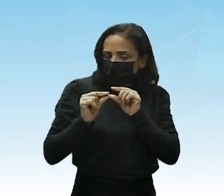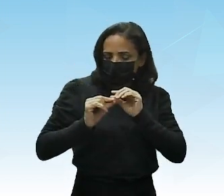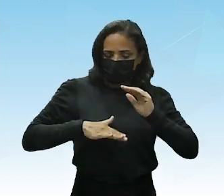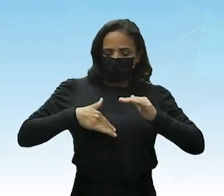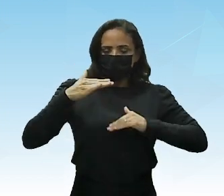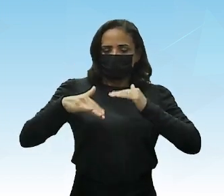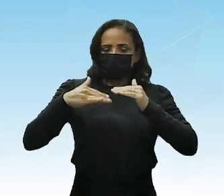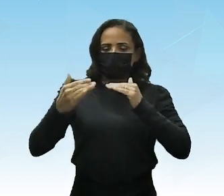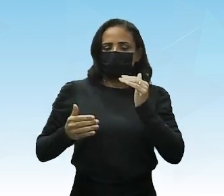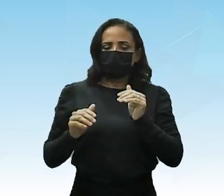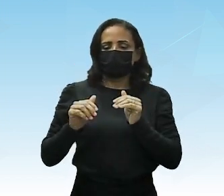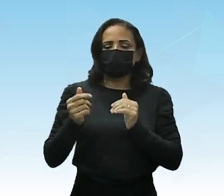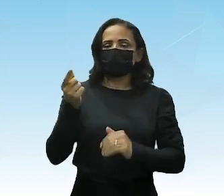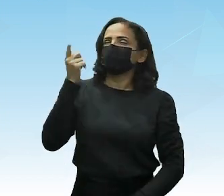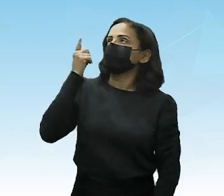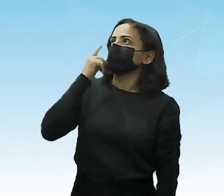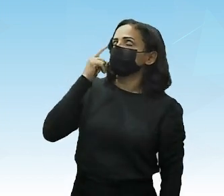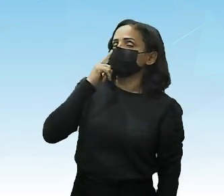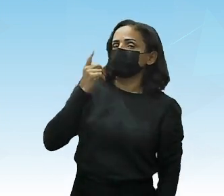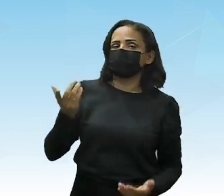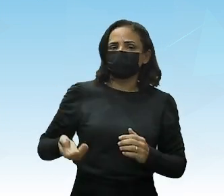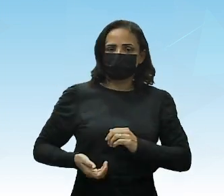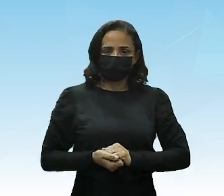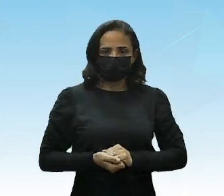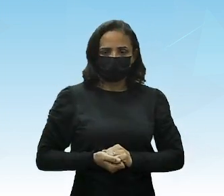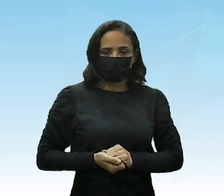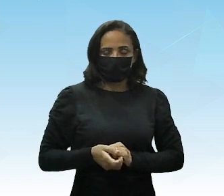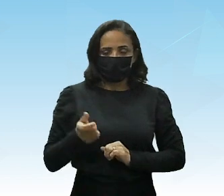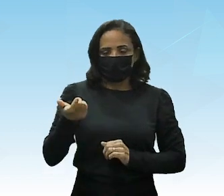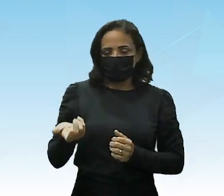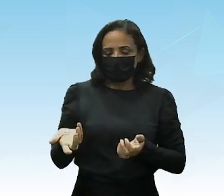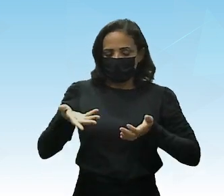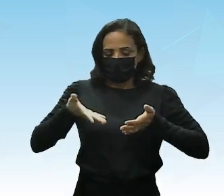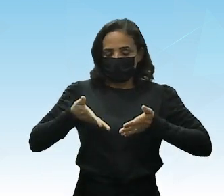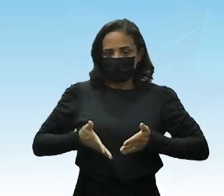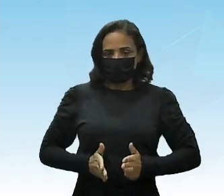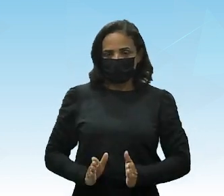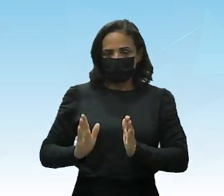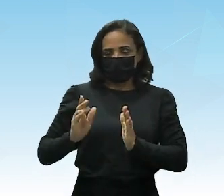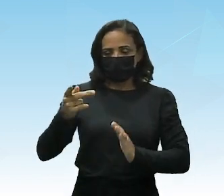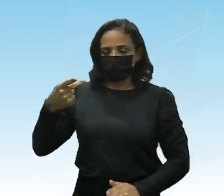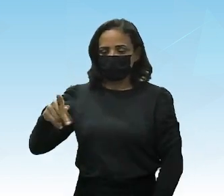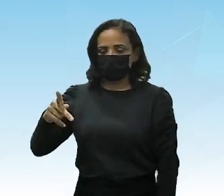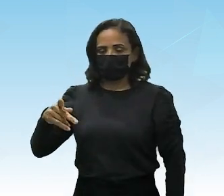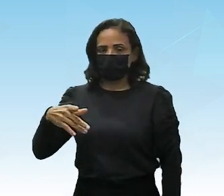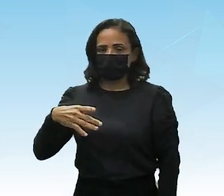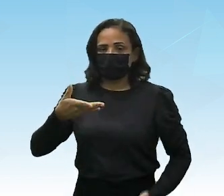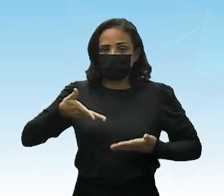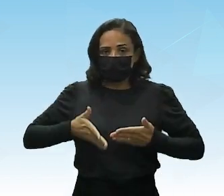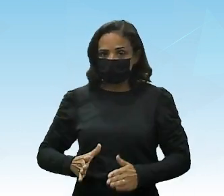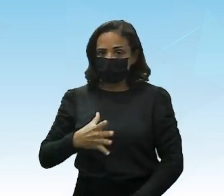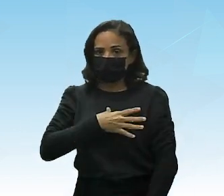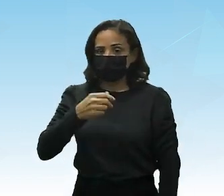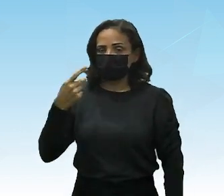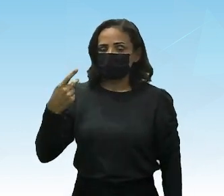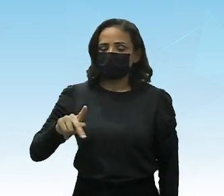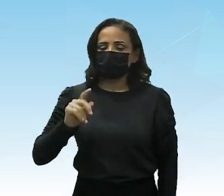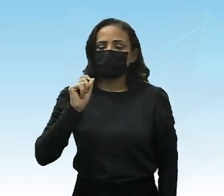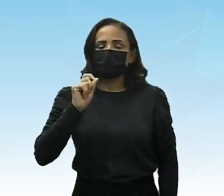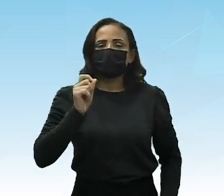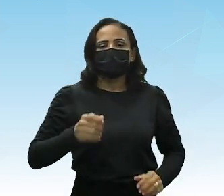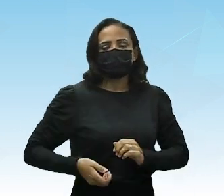produzisse anti-RH. Aí ela gerou um terceiro filho negativo, que é igual a ela, não tem problema nenhum, mas aí vem um